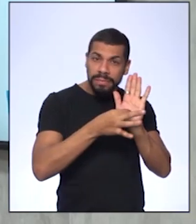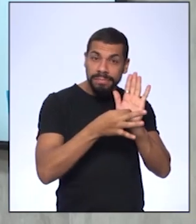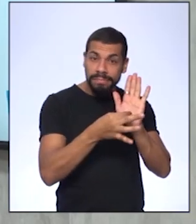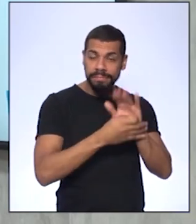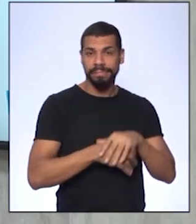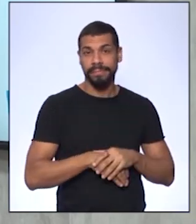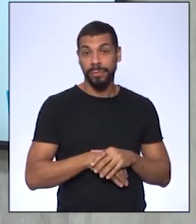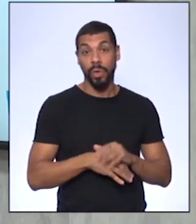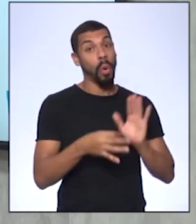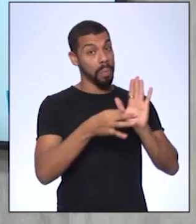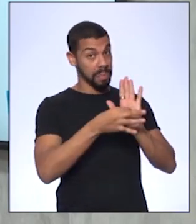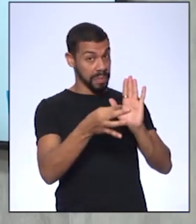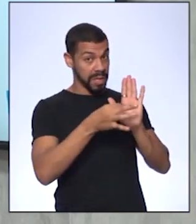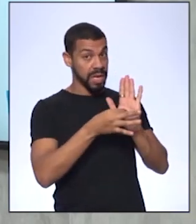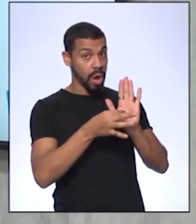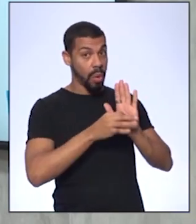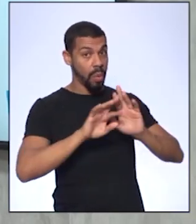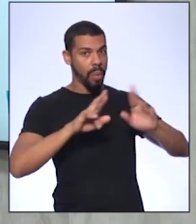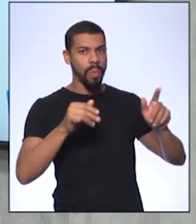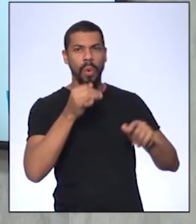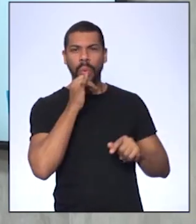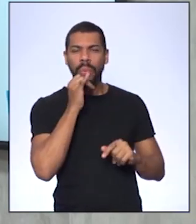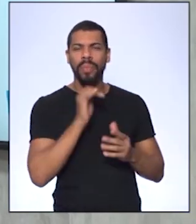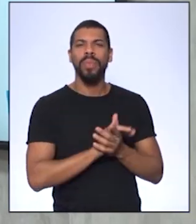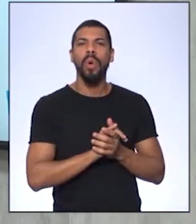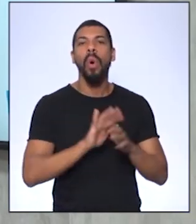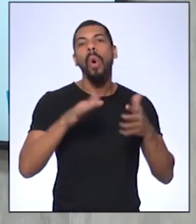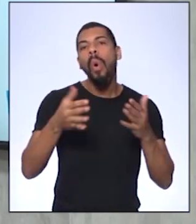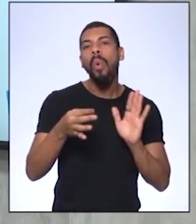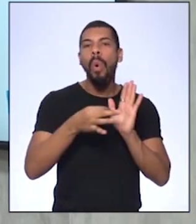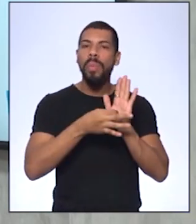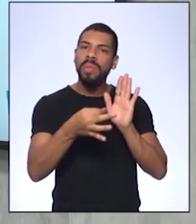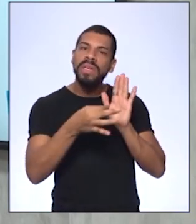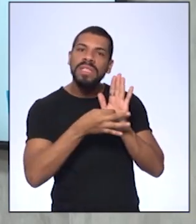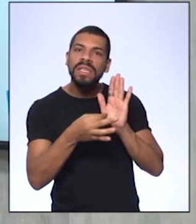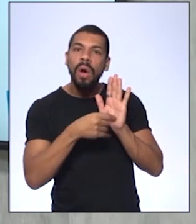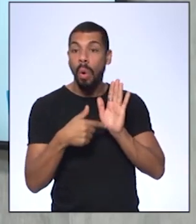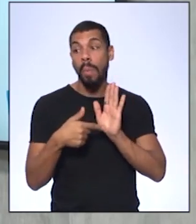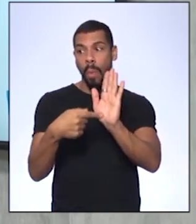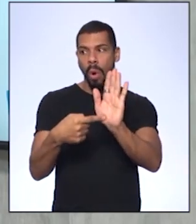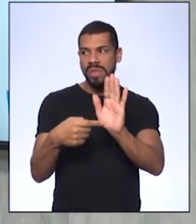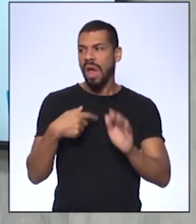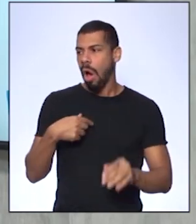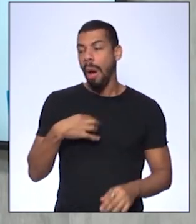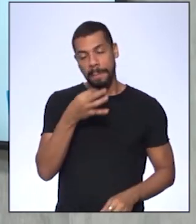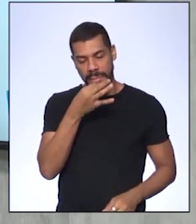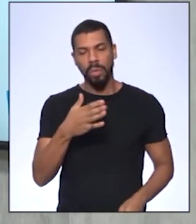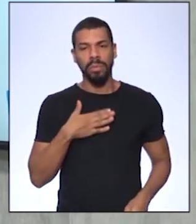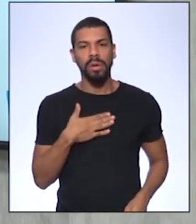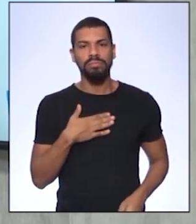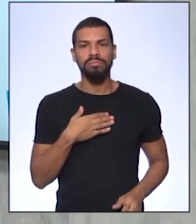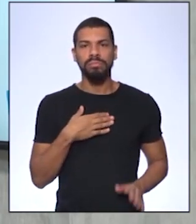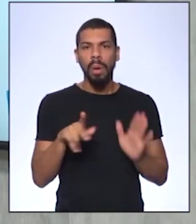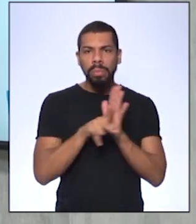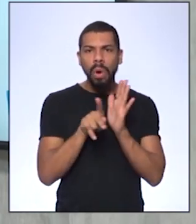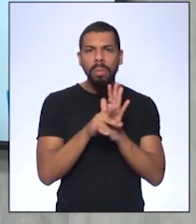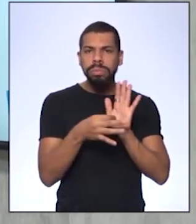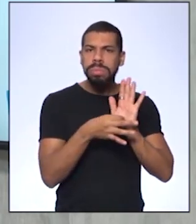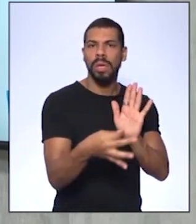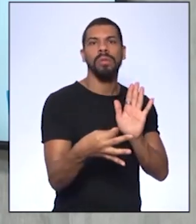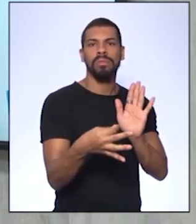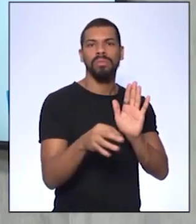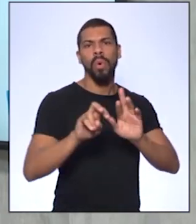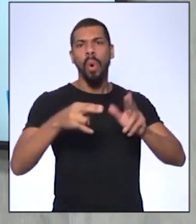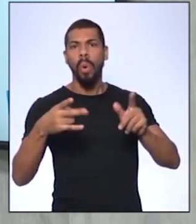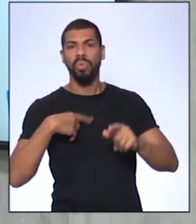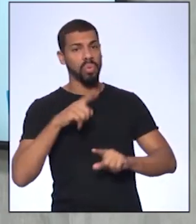veja, opinião objetiva já não existe. Ou a opinião, ela mostra o que eu penso e, portanto, é subjetiva, ou